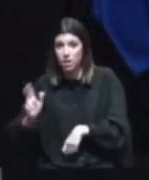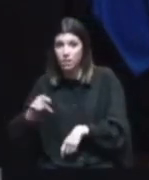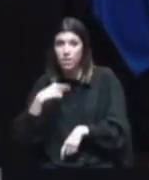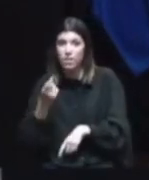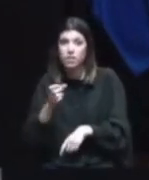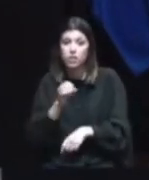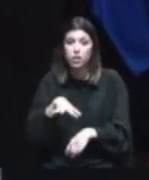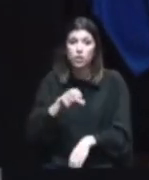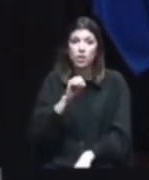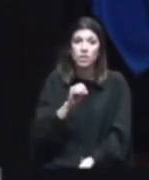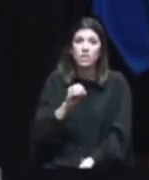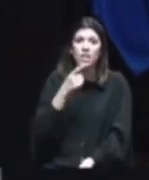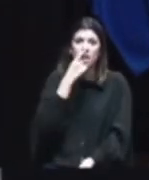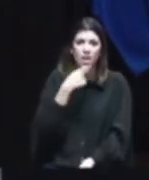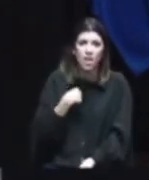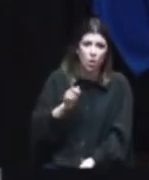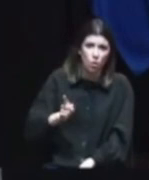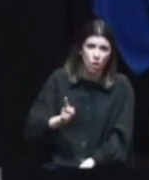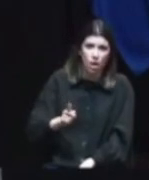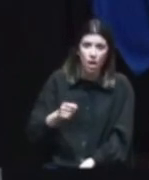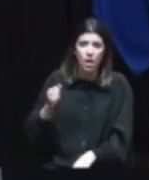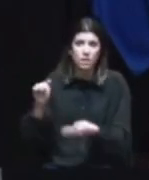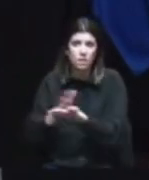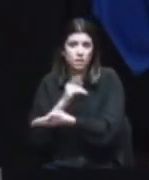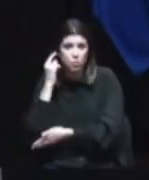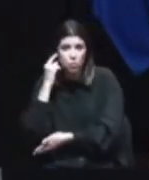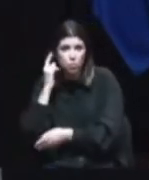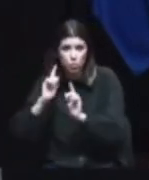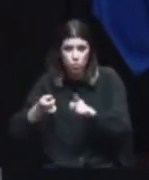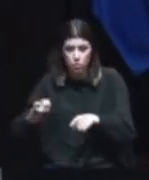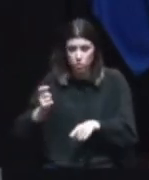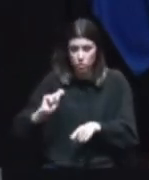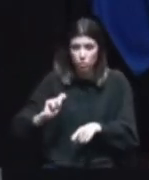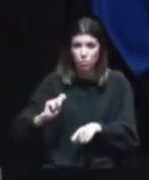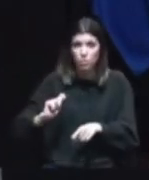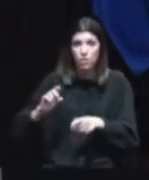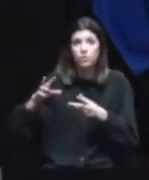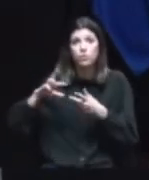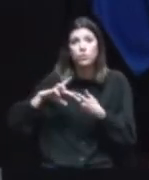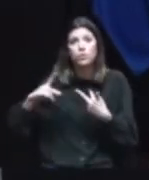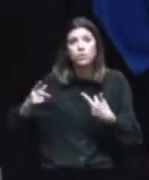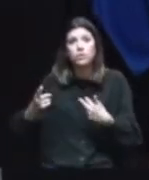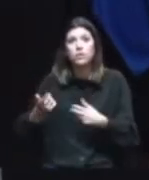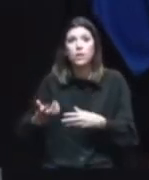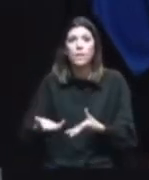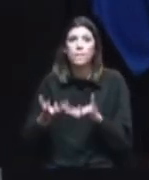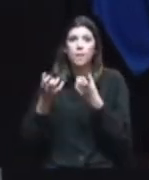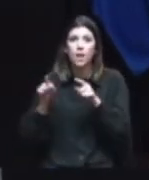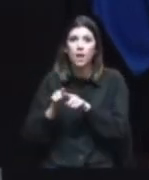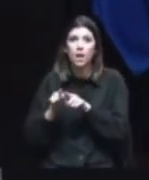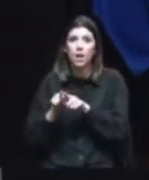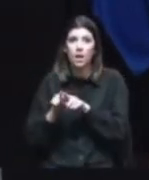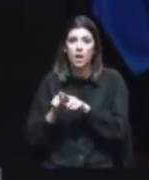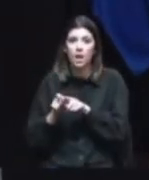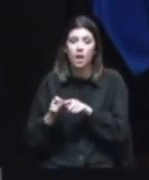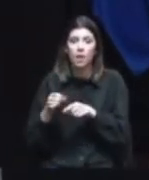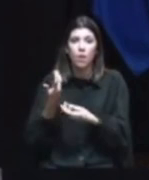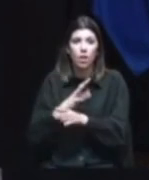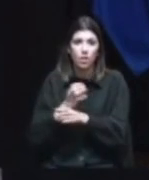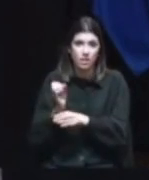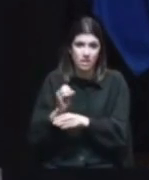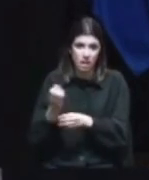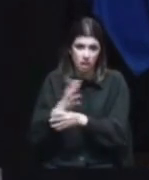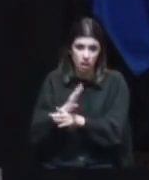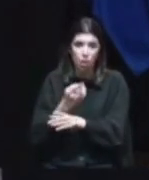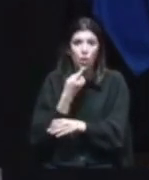era um erro. De acordo com notícias vindas a público no início deste mês, o Executivo pretende recuar definitivamente na implementação da zero da Avenida Baixa